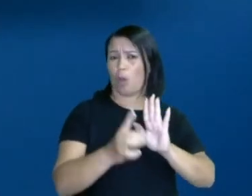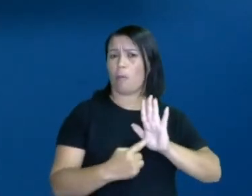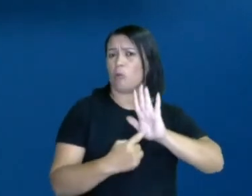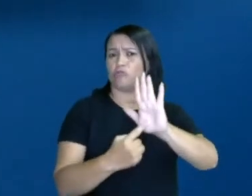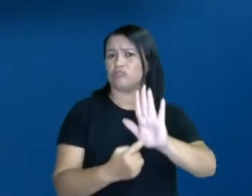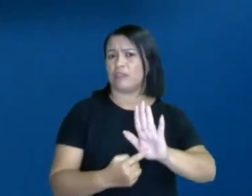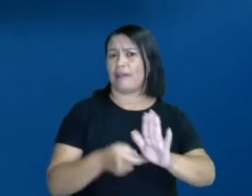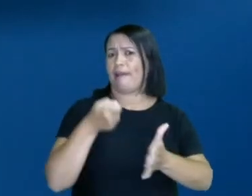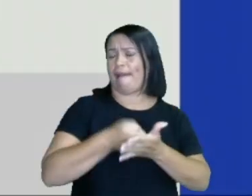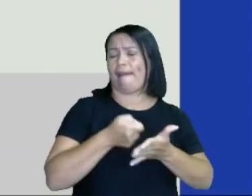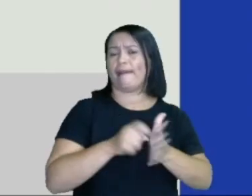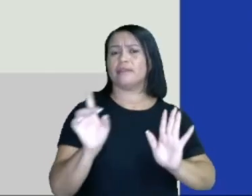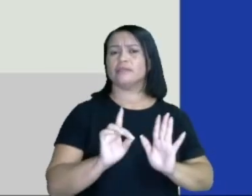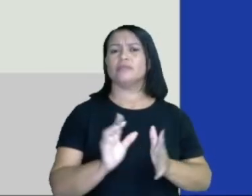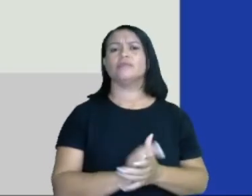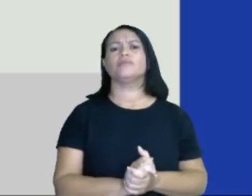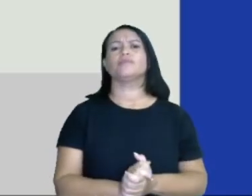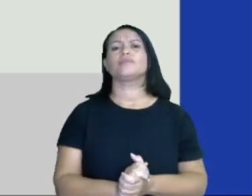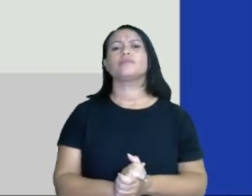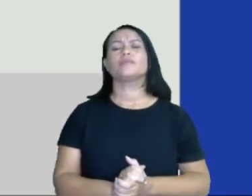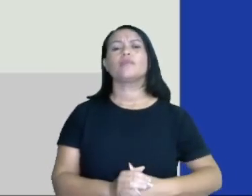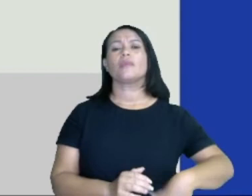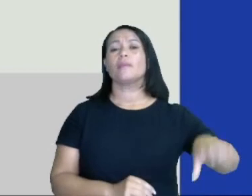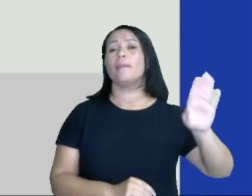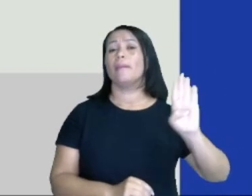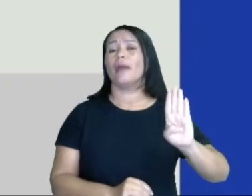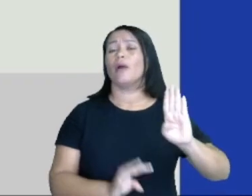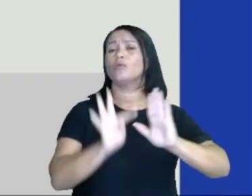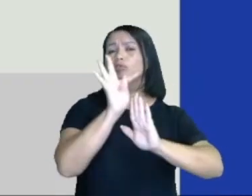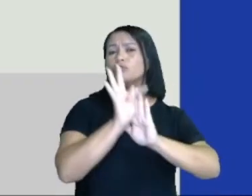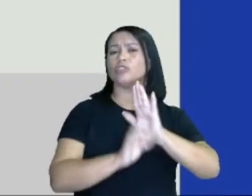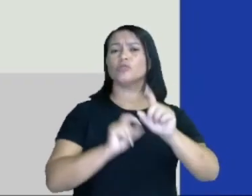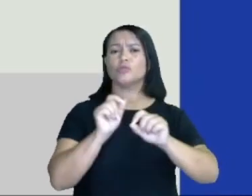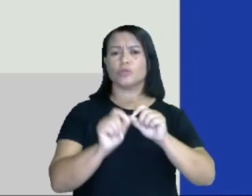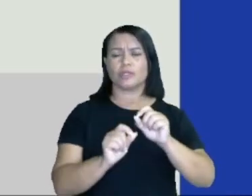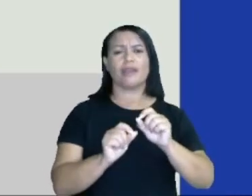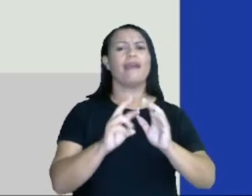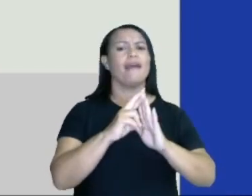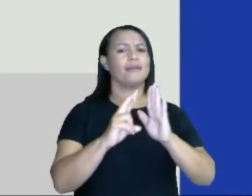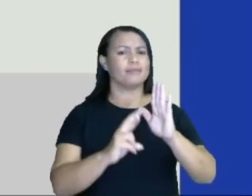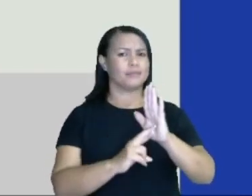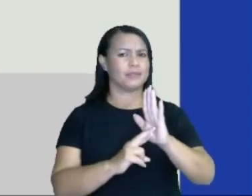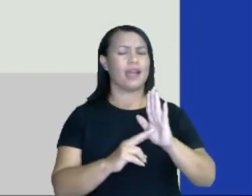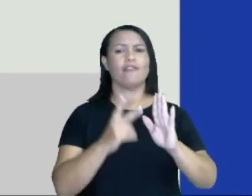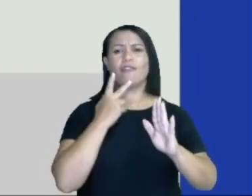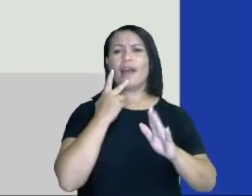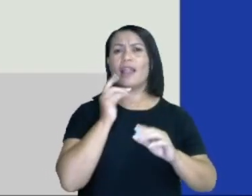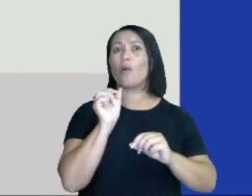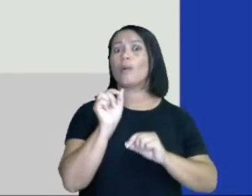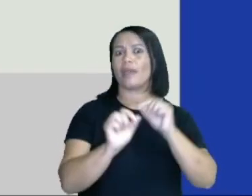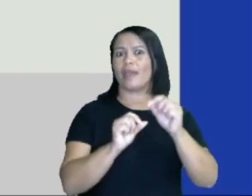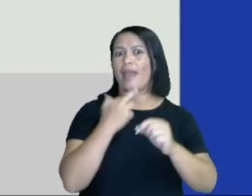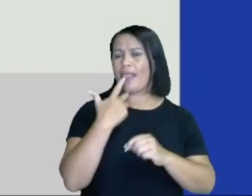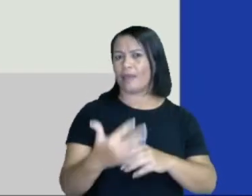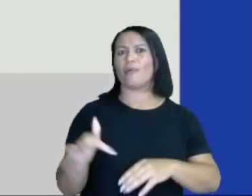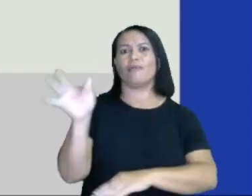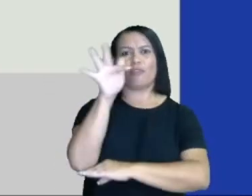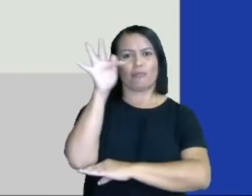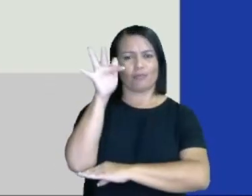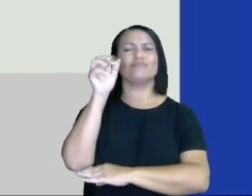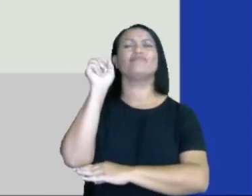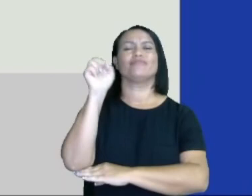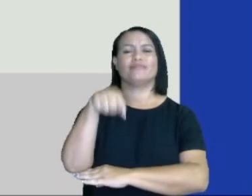regras. Letra B. Os textos normativos e legais utilizam a língua padrão, ou seja, a língua culta.